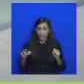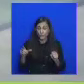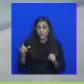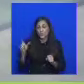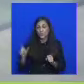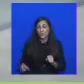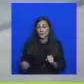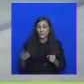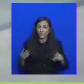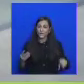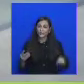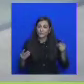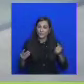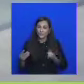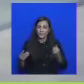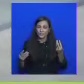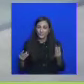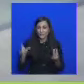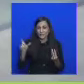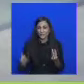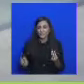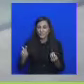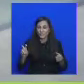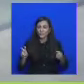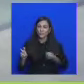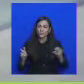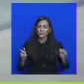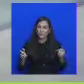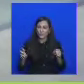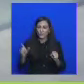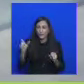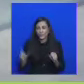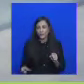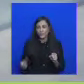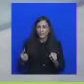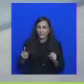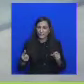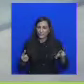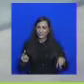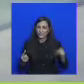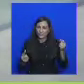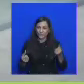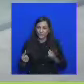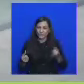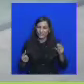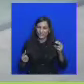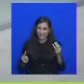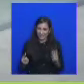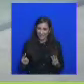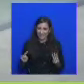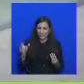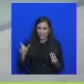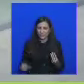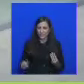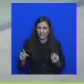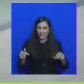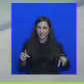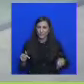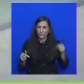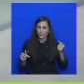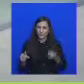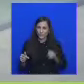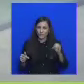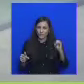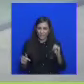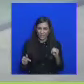Coluna 4, 3. Coluna 5, 8. Coluna 6, 3. E coluna 7,